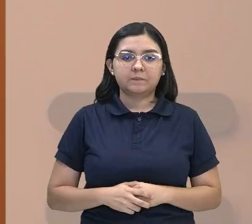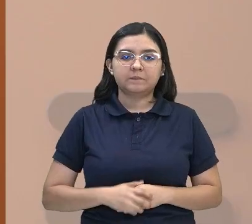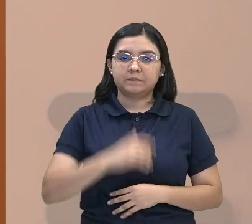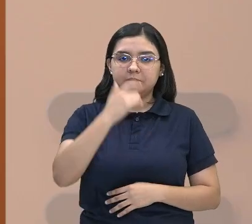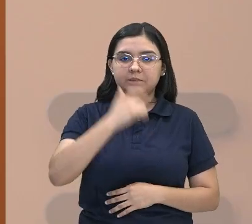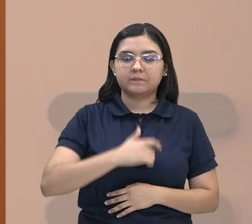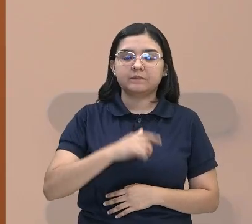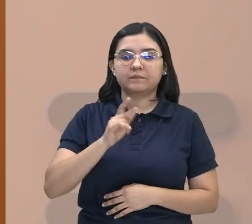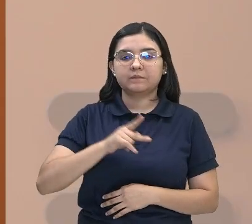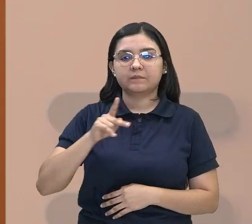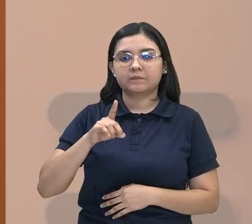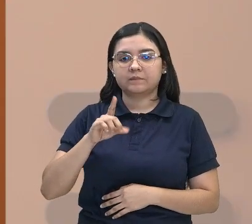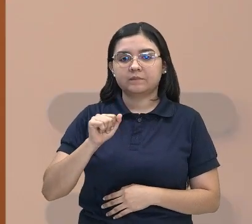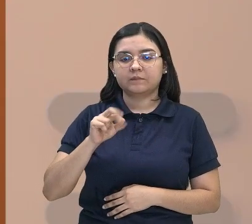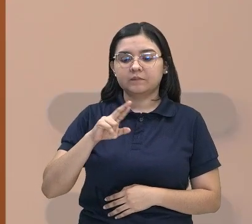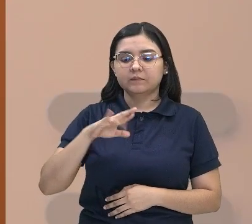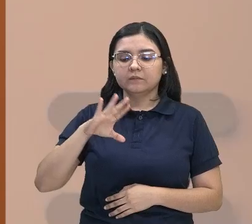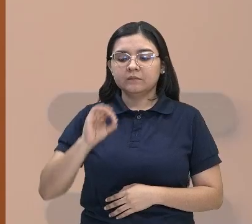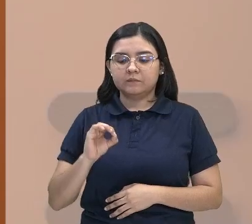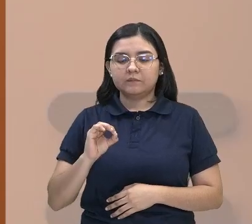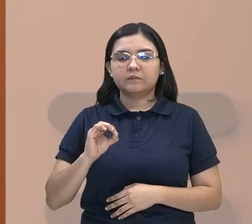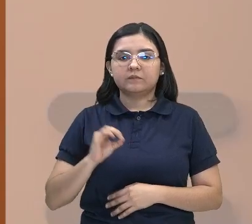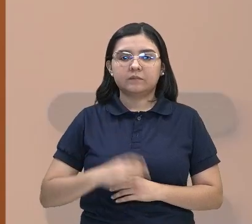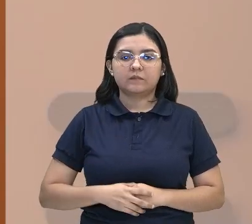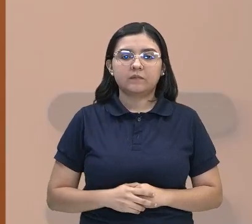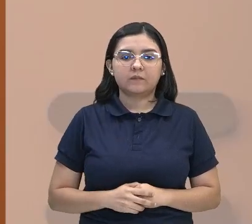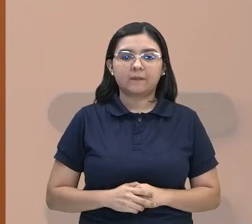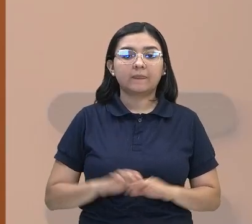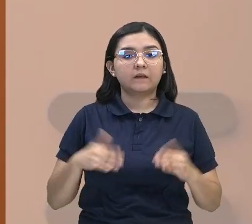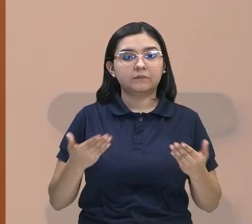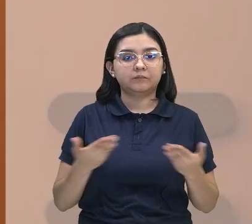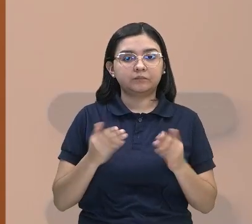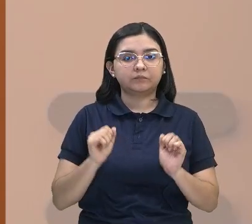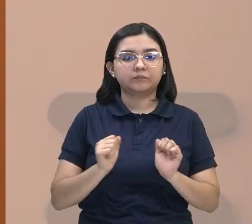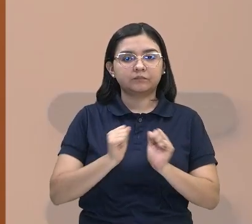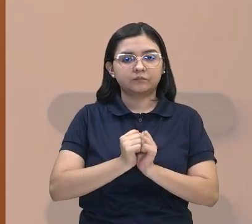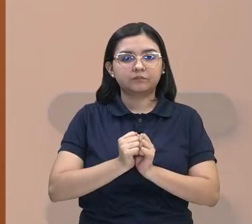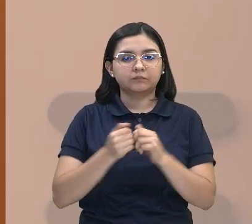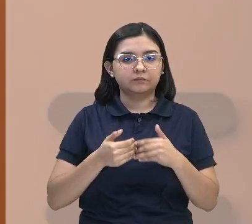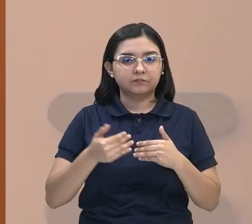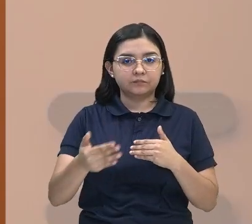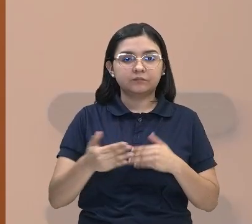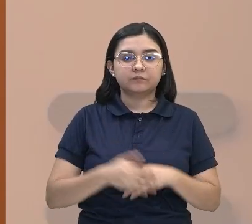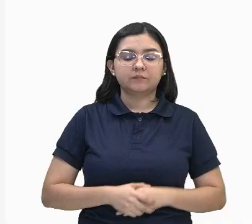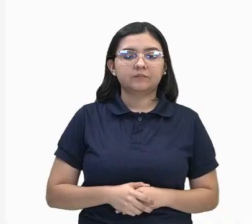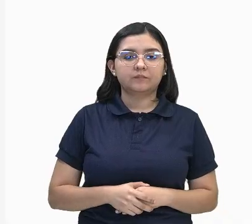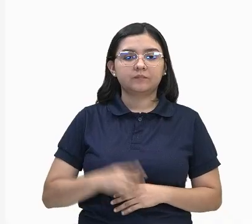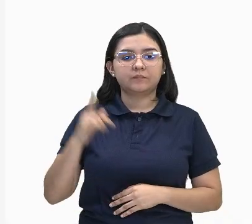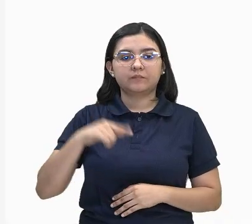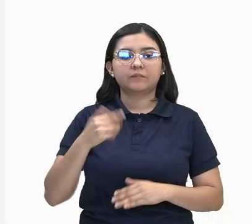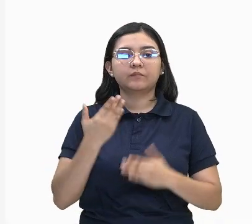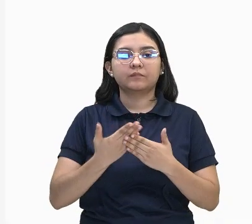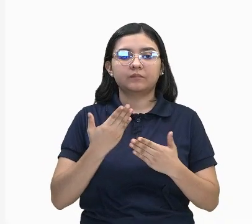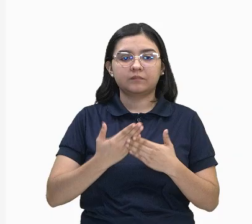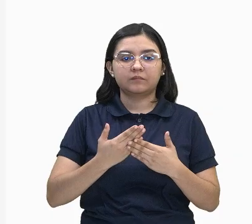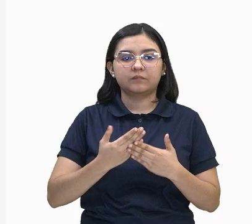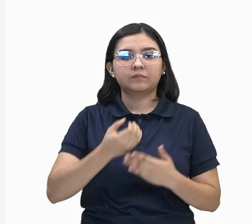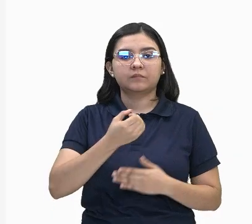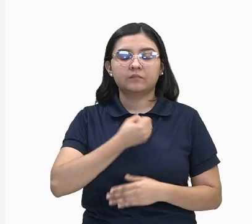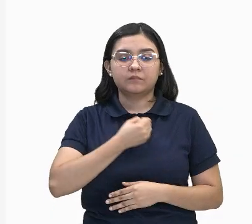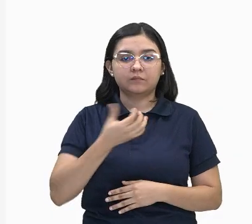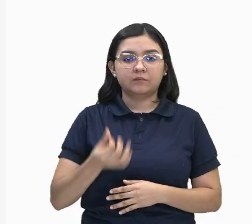sou o professor Dário Pinheiro e estaremos juntos nesta aula, que é a nossa aula